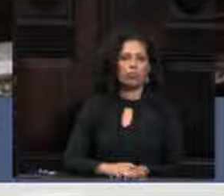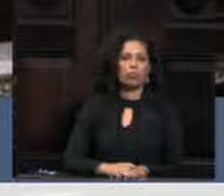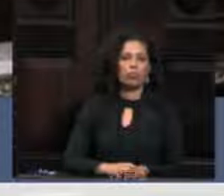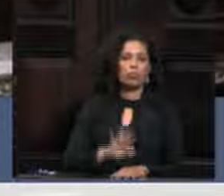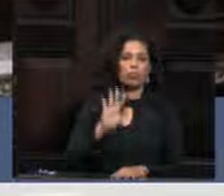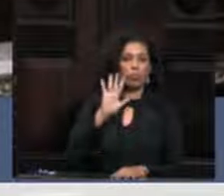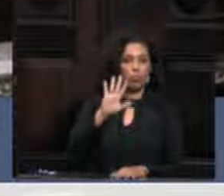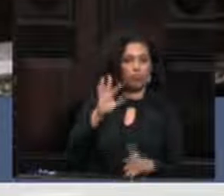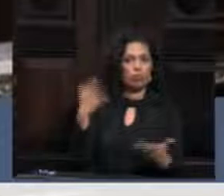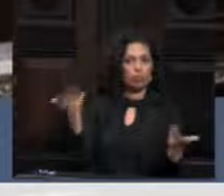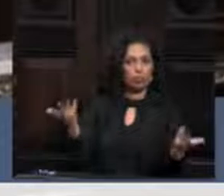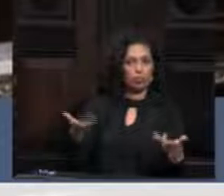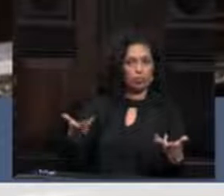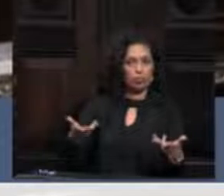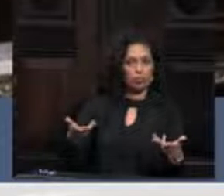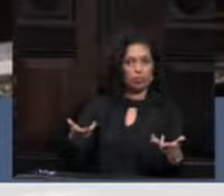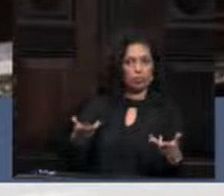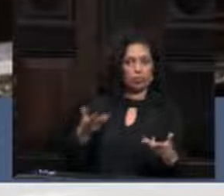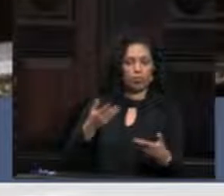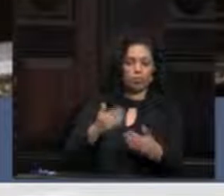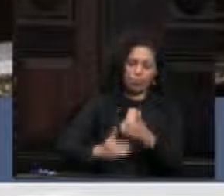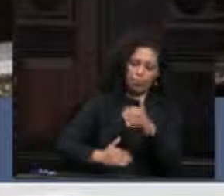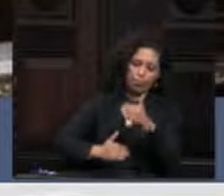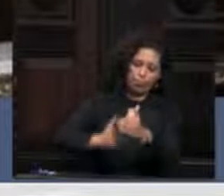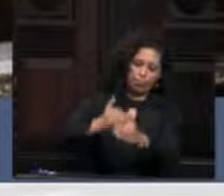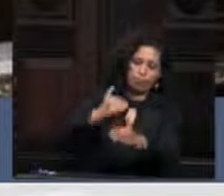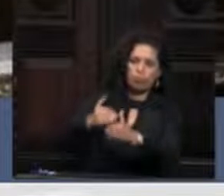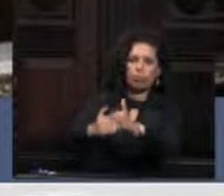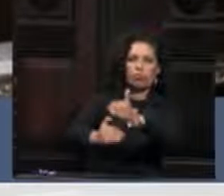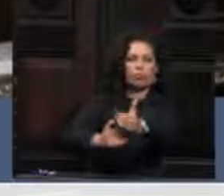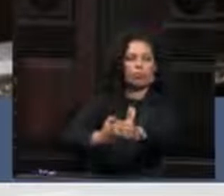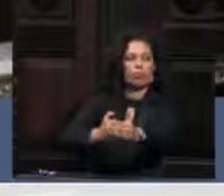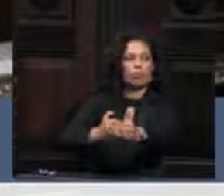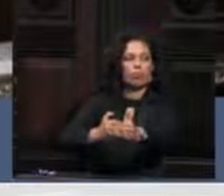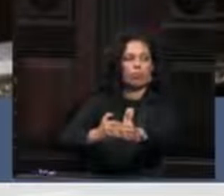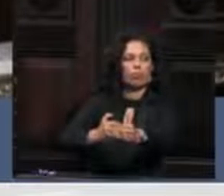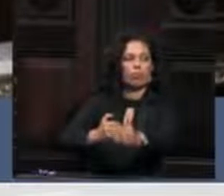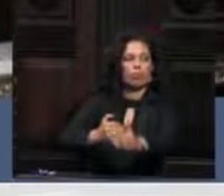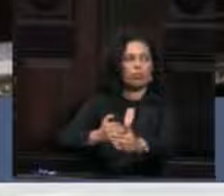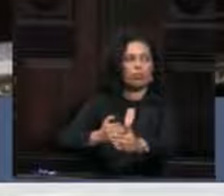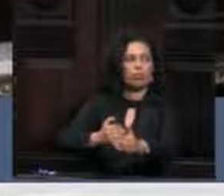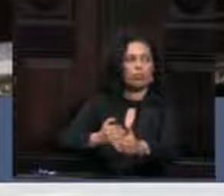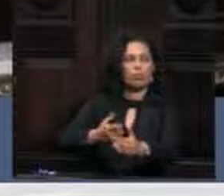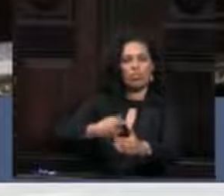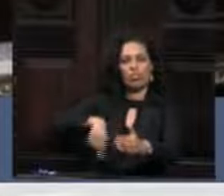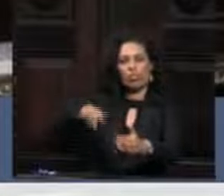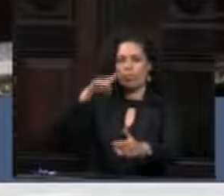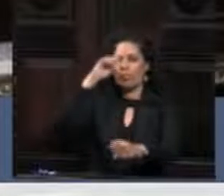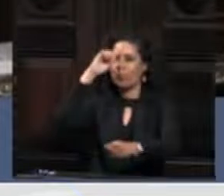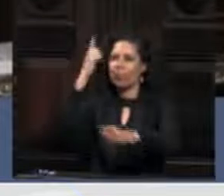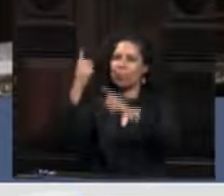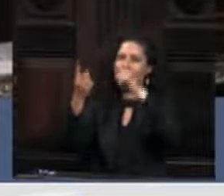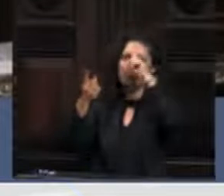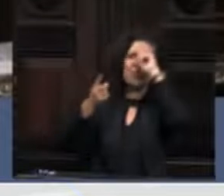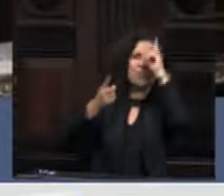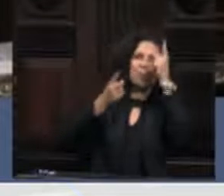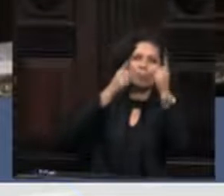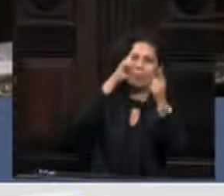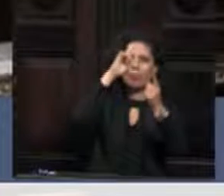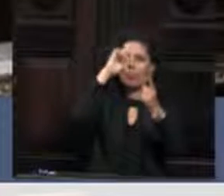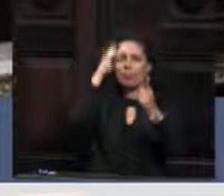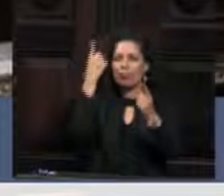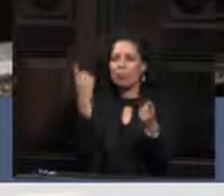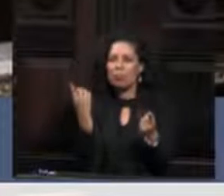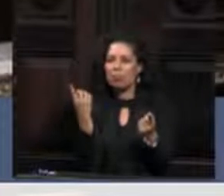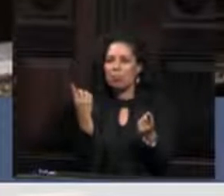Mas agora, com o passar do tempo, não resta qualquer dúvida, em